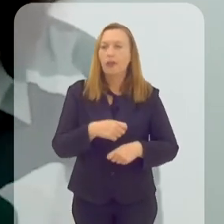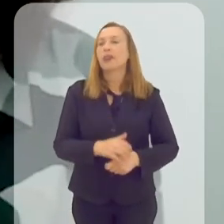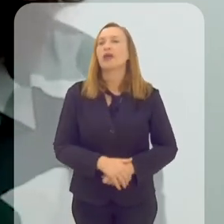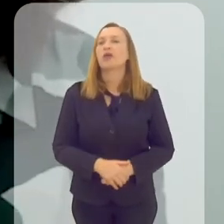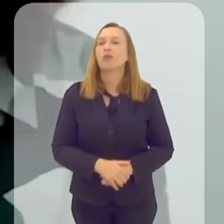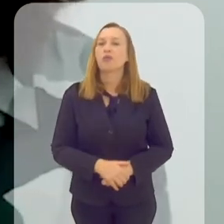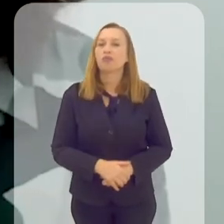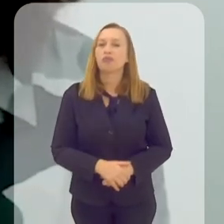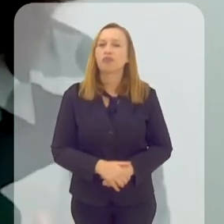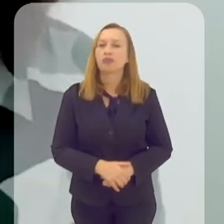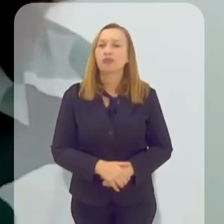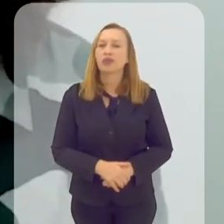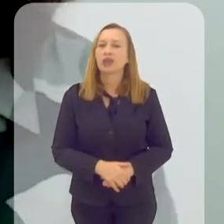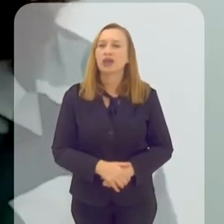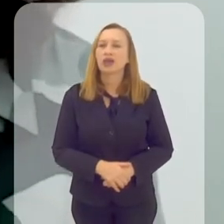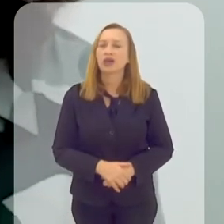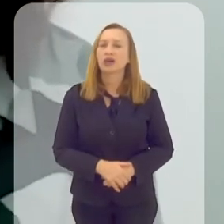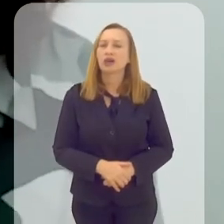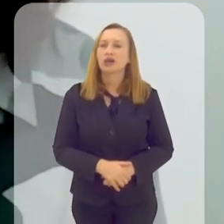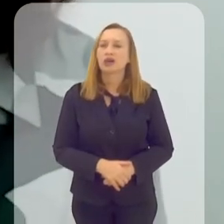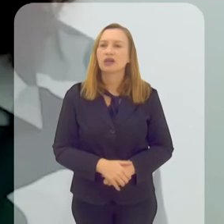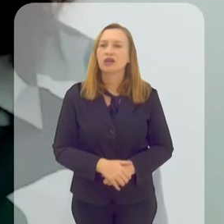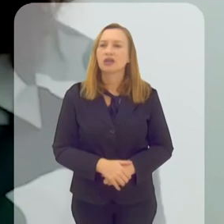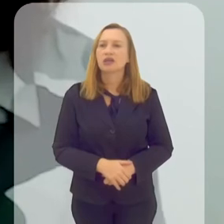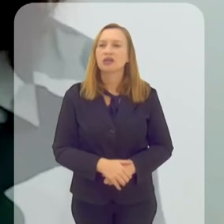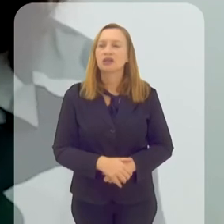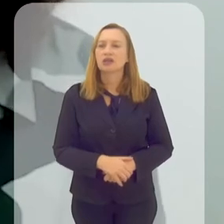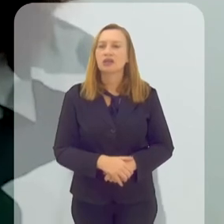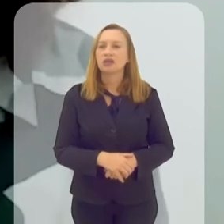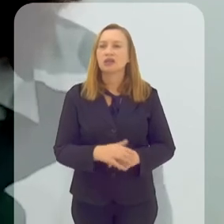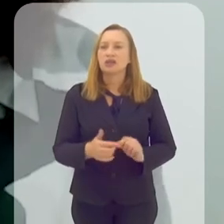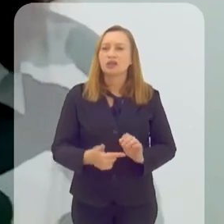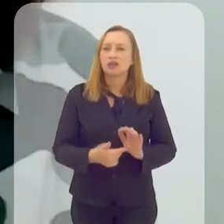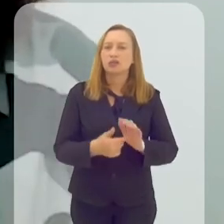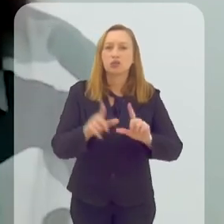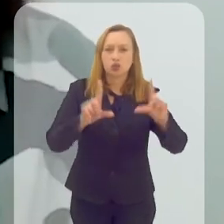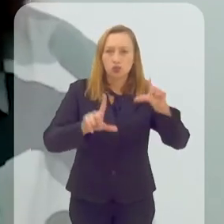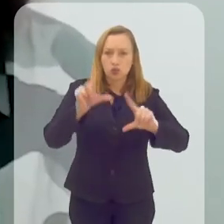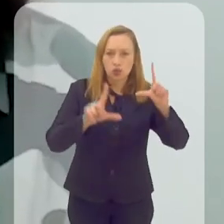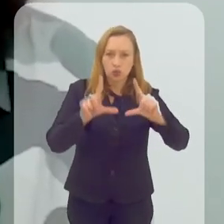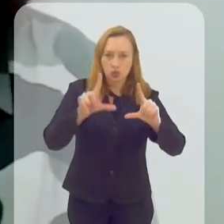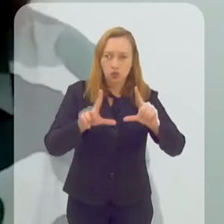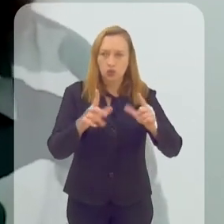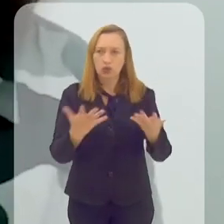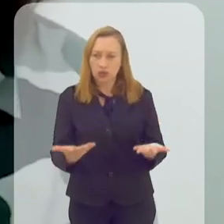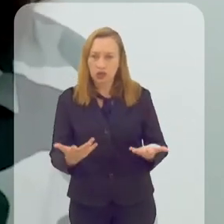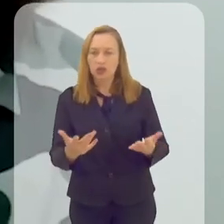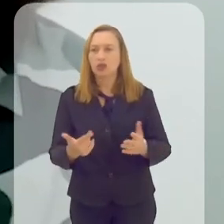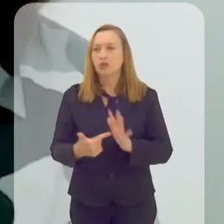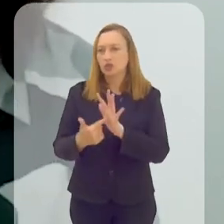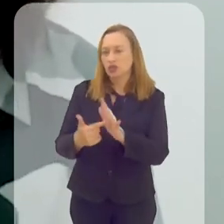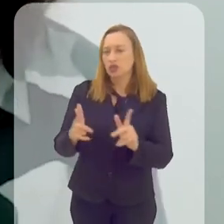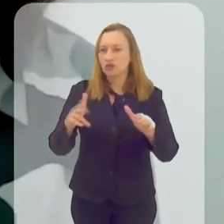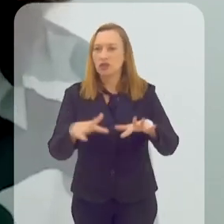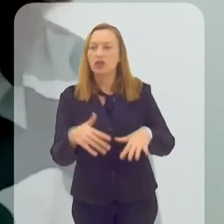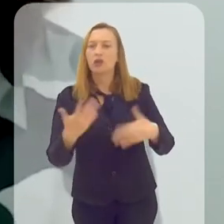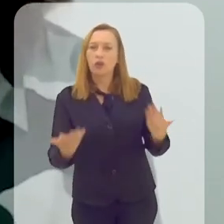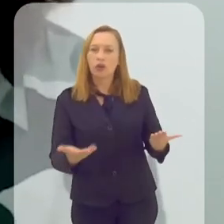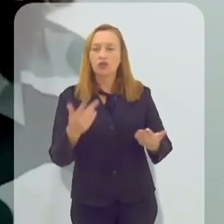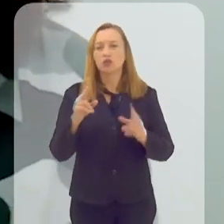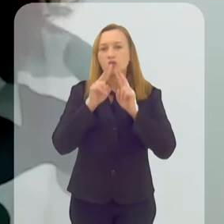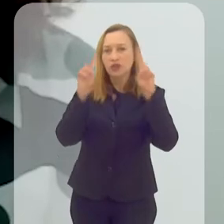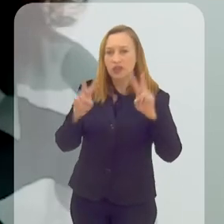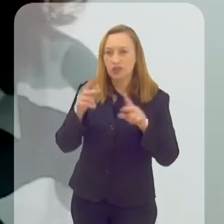administração em voga, né, como uma forma de aparecer diante da mídia, diante do público, de uma